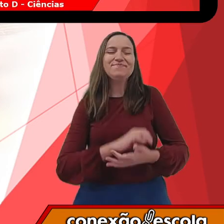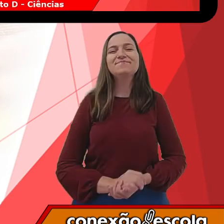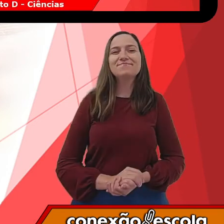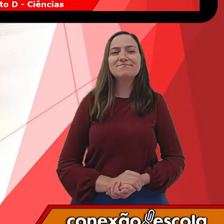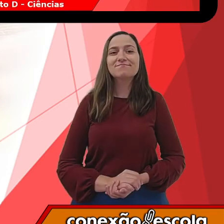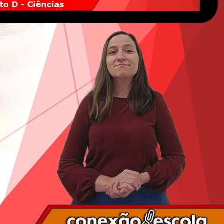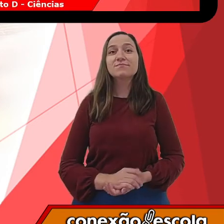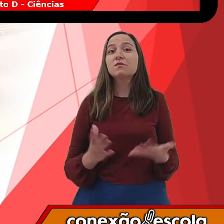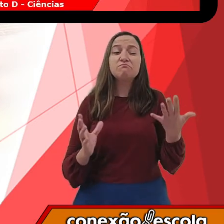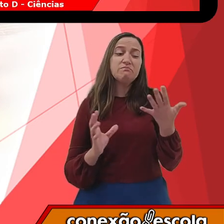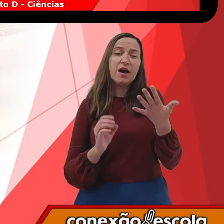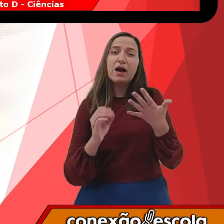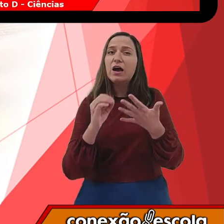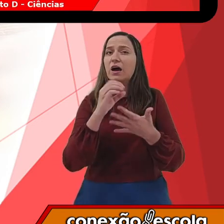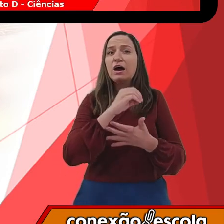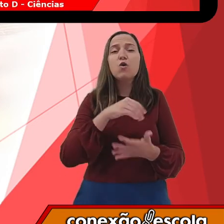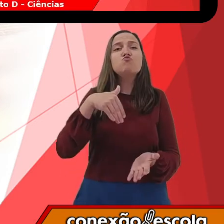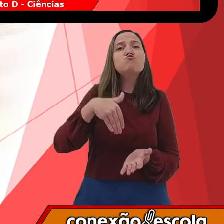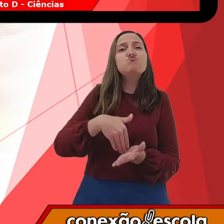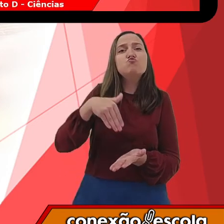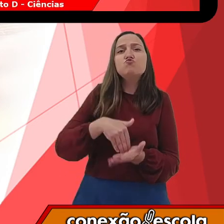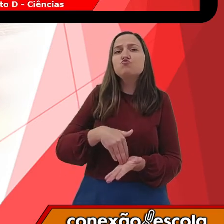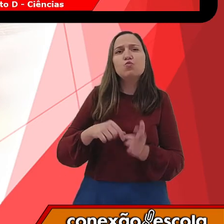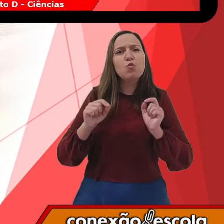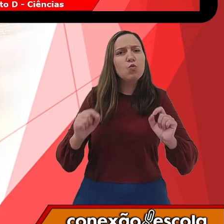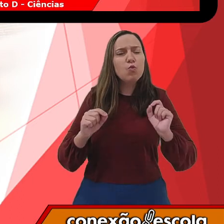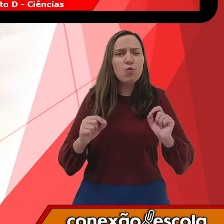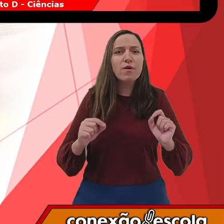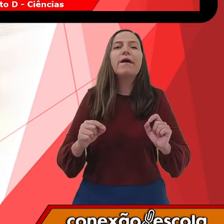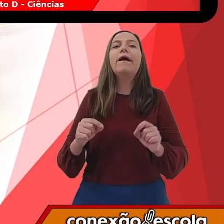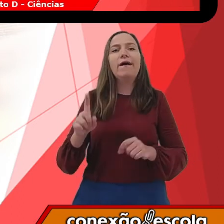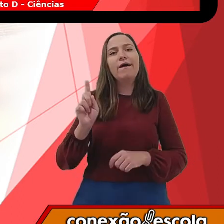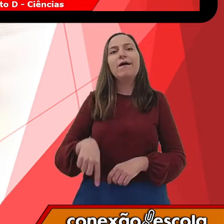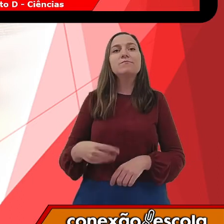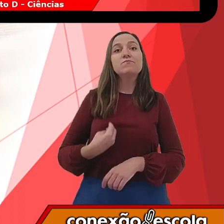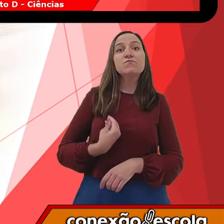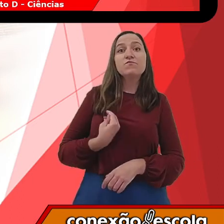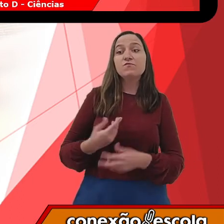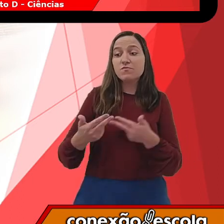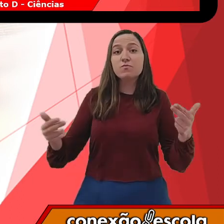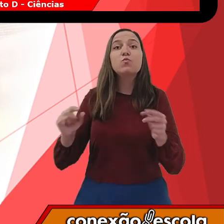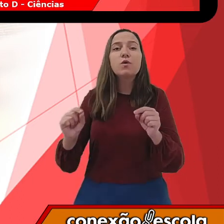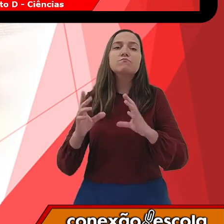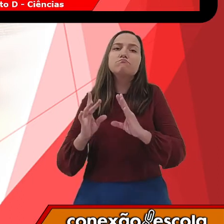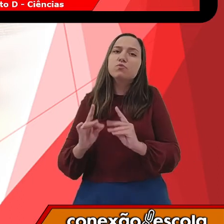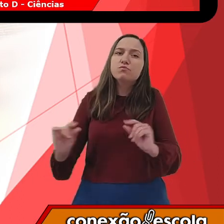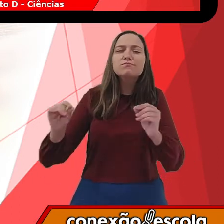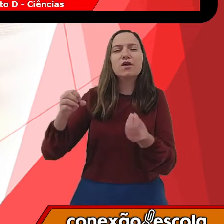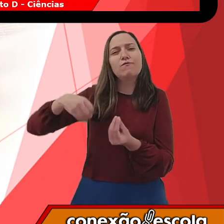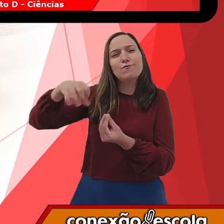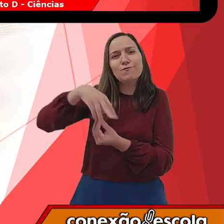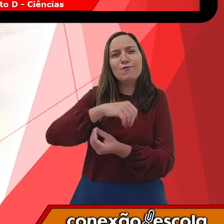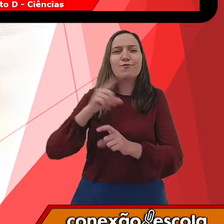E no fim das contas, o último elo das cadeias alimentares são os seres vivos decompositores, que são os